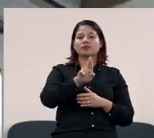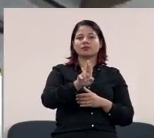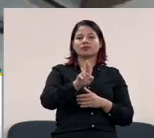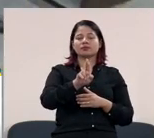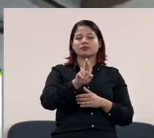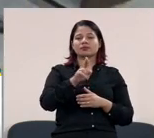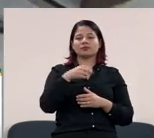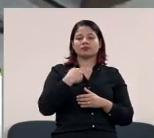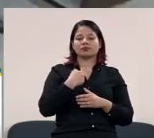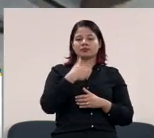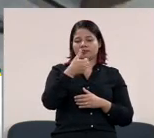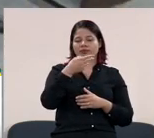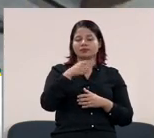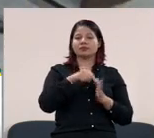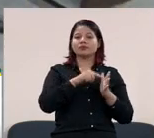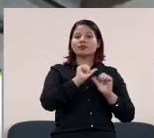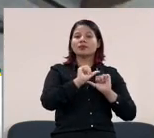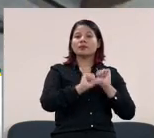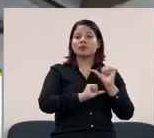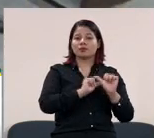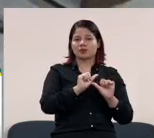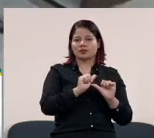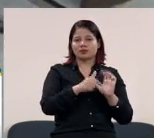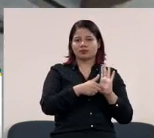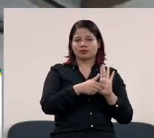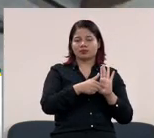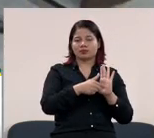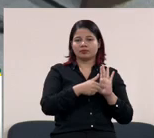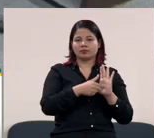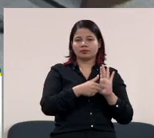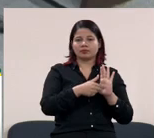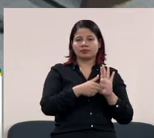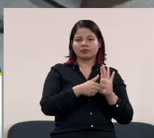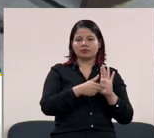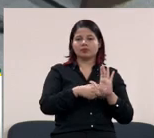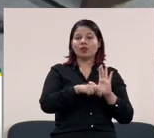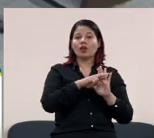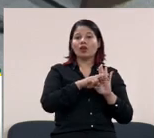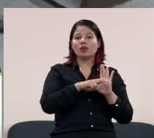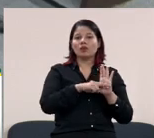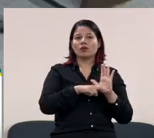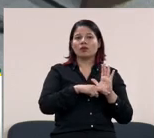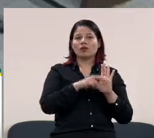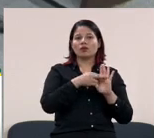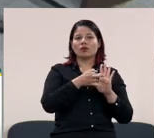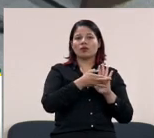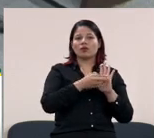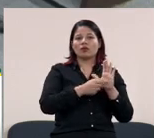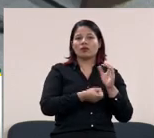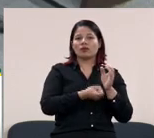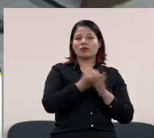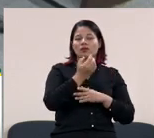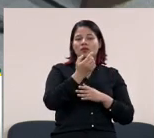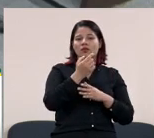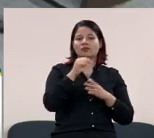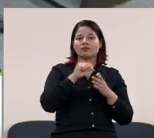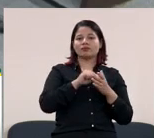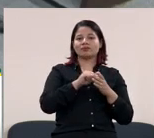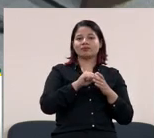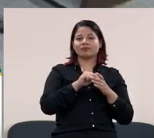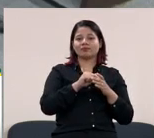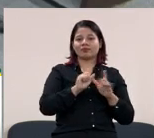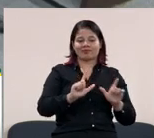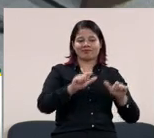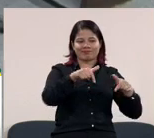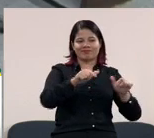altera a resolução número 0124, de 25 de junho de 2013, a qual cria e regulamenta a concessão de títulos